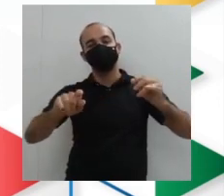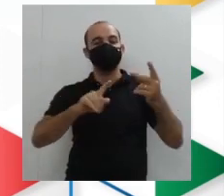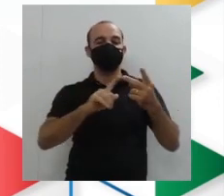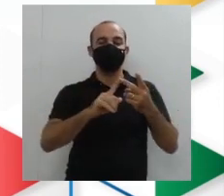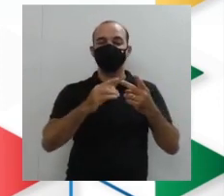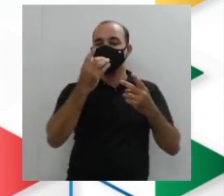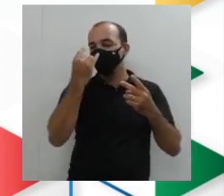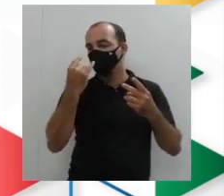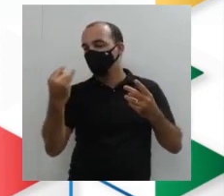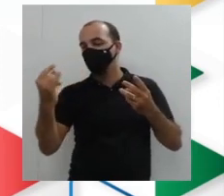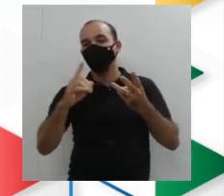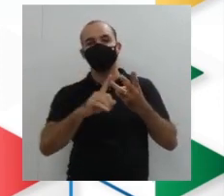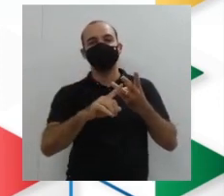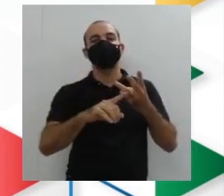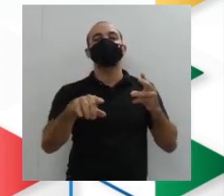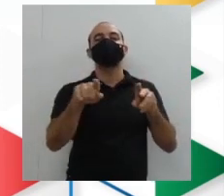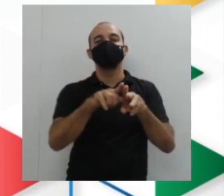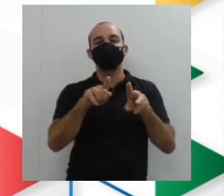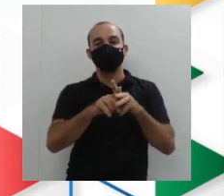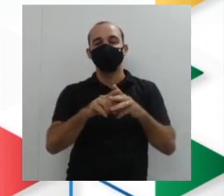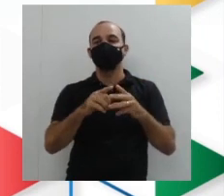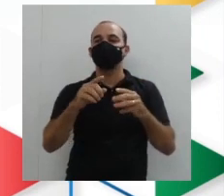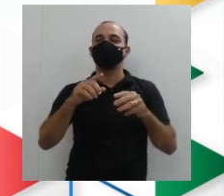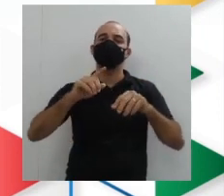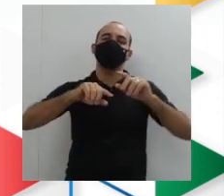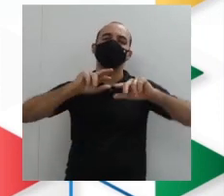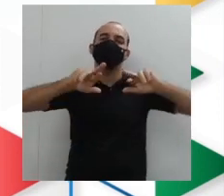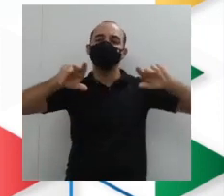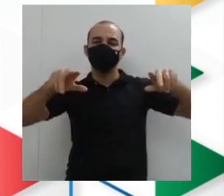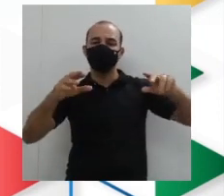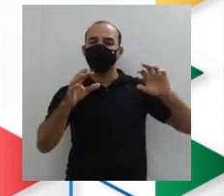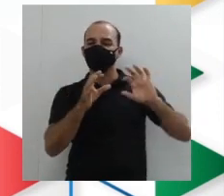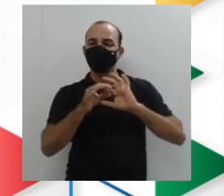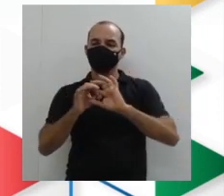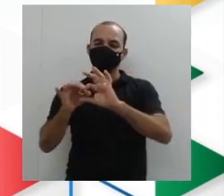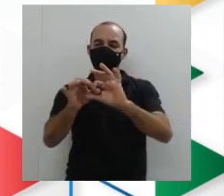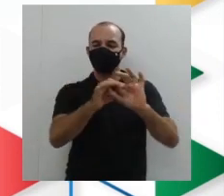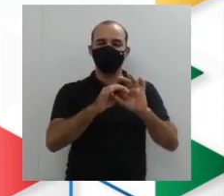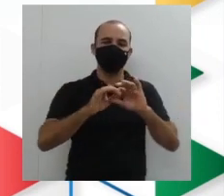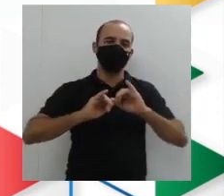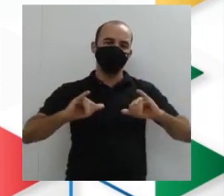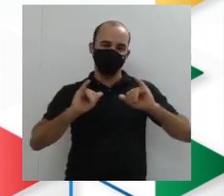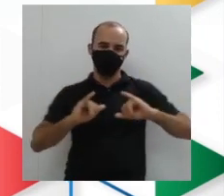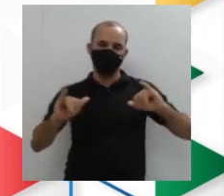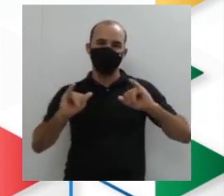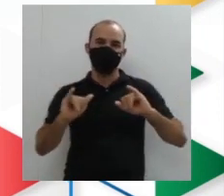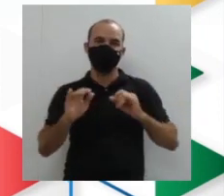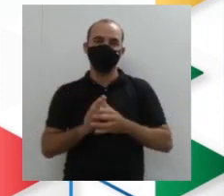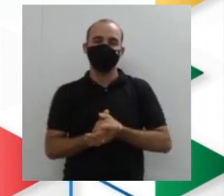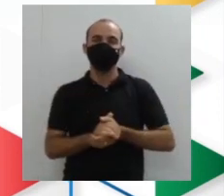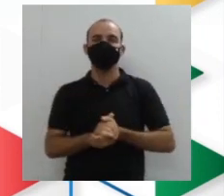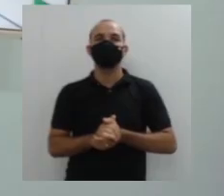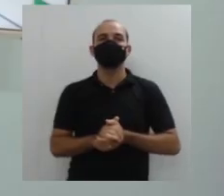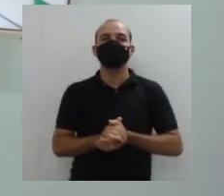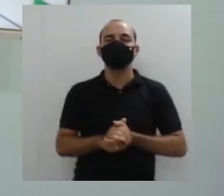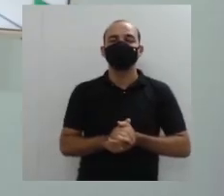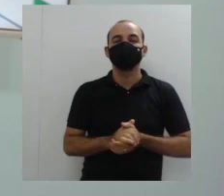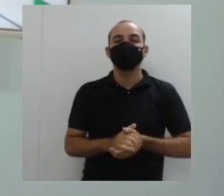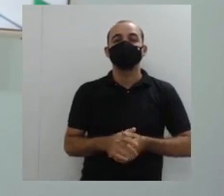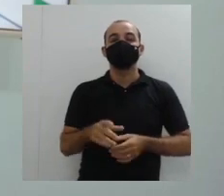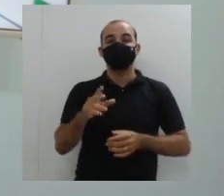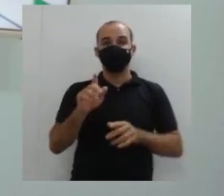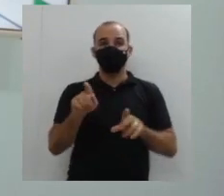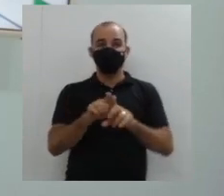entreter, colocar em comum algo, uma dada informação. Olhando para mim, agora